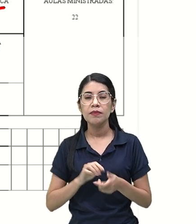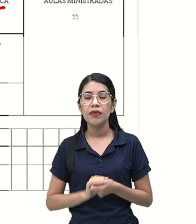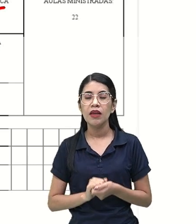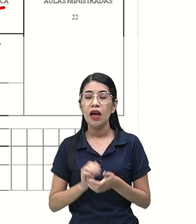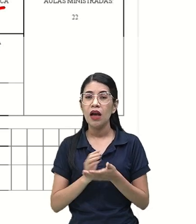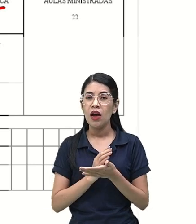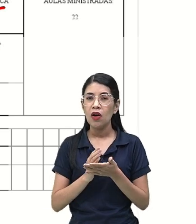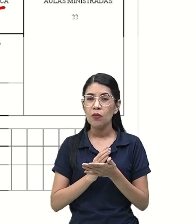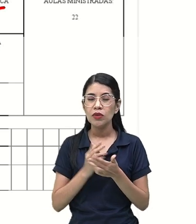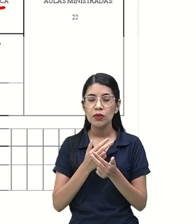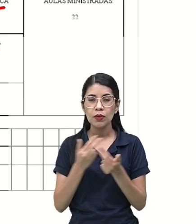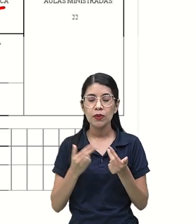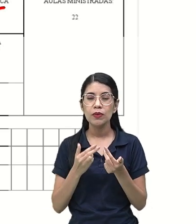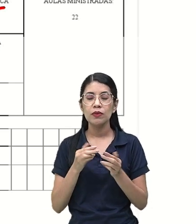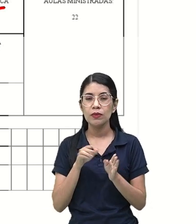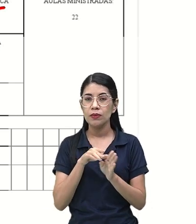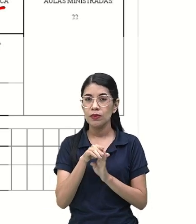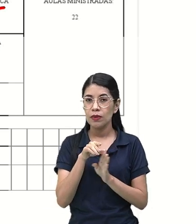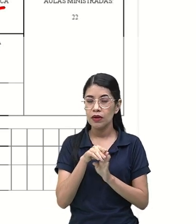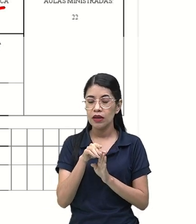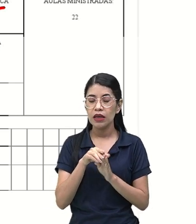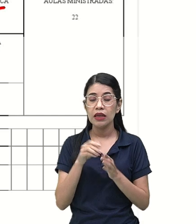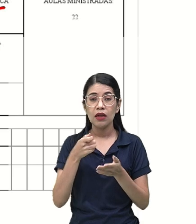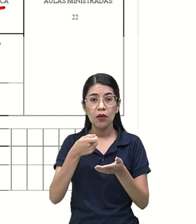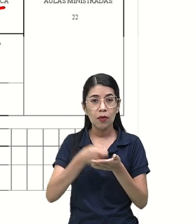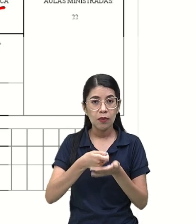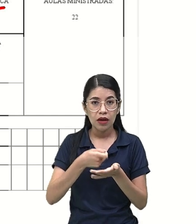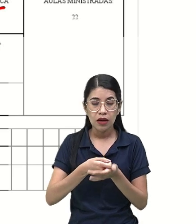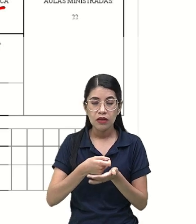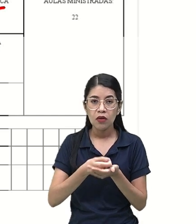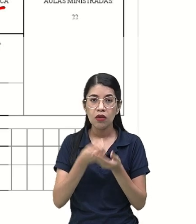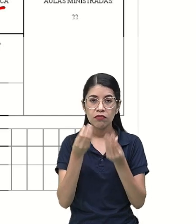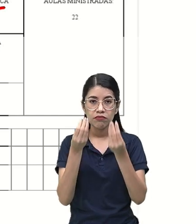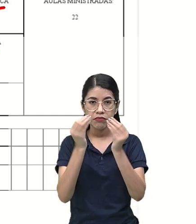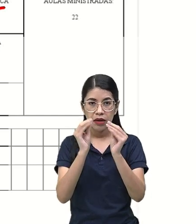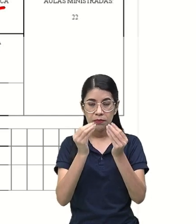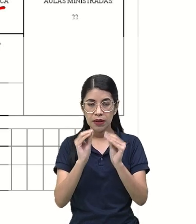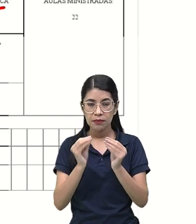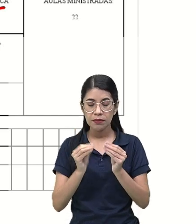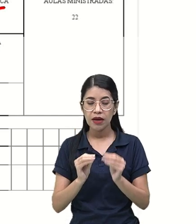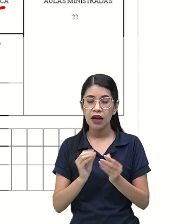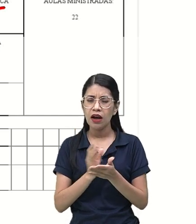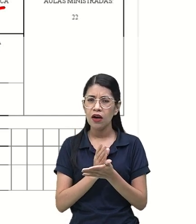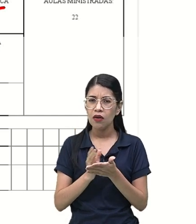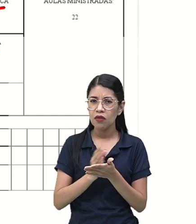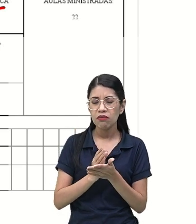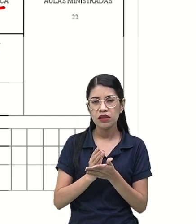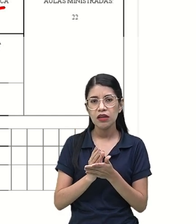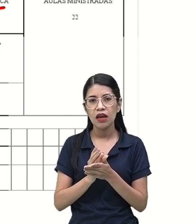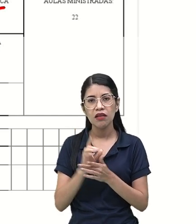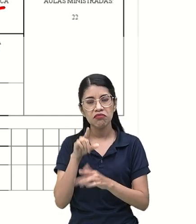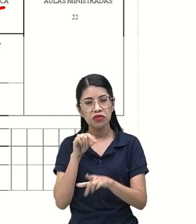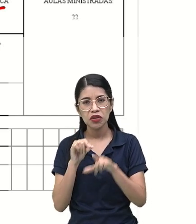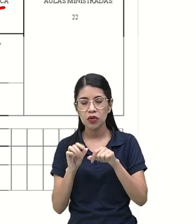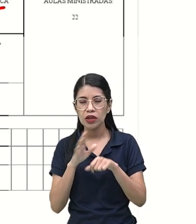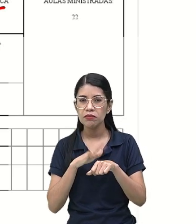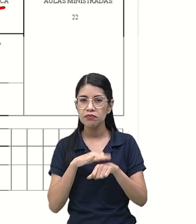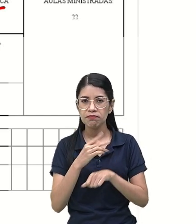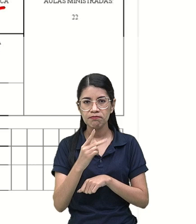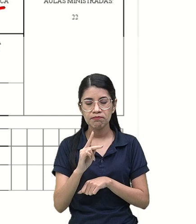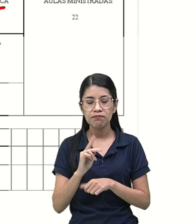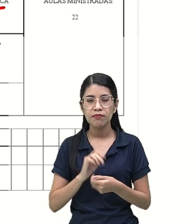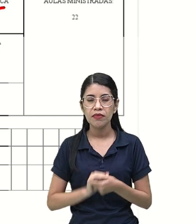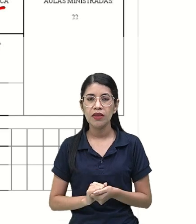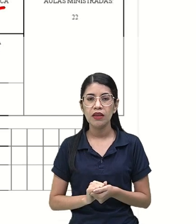orientador explica que é obrigatório colocar, tá bom? Tem situações que é opcional, tá bom? O